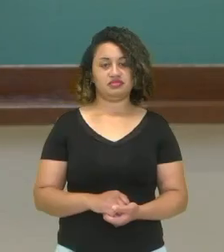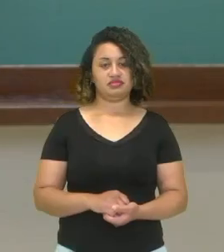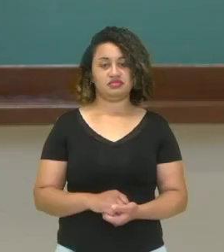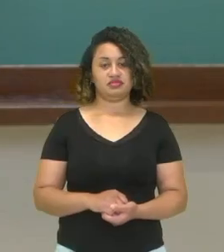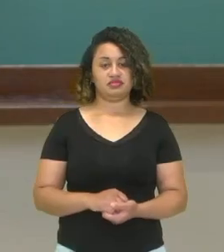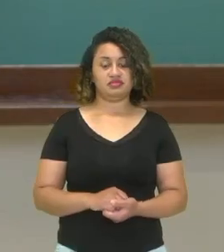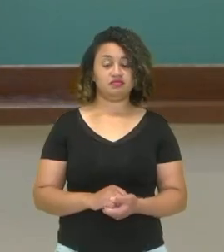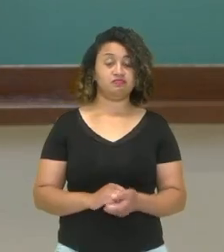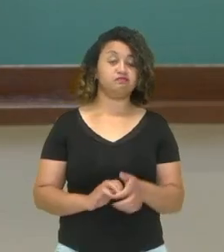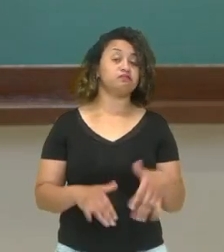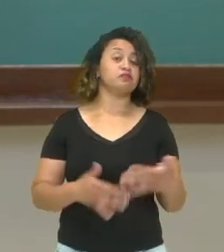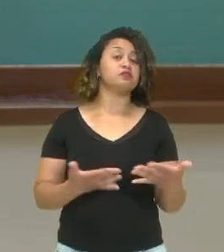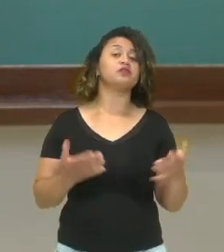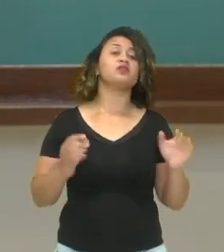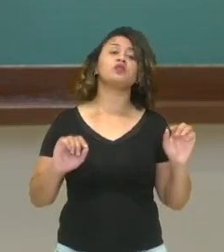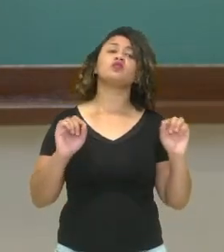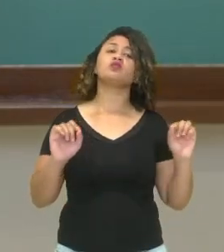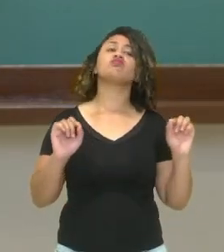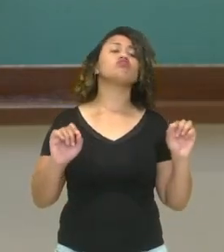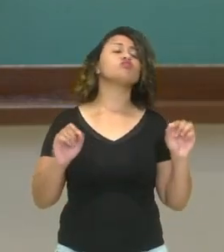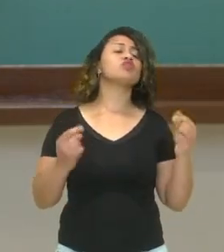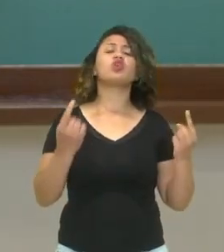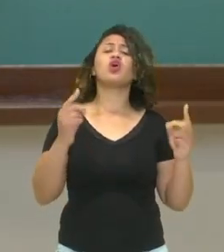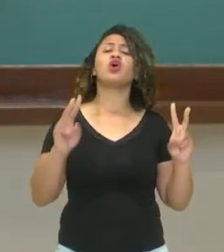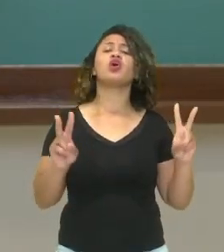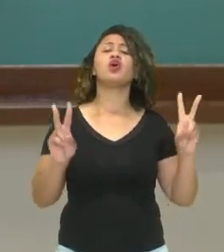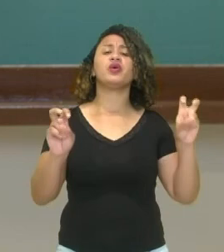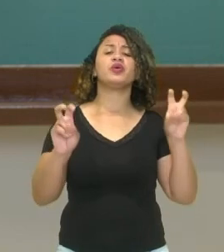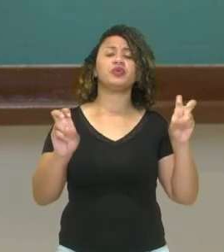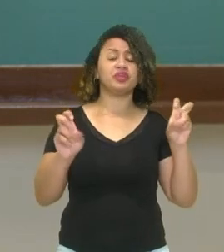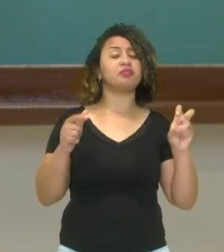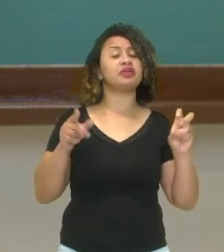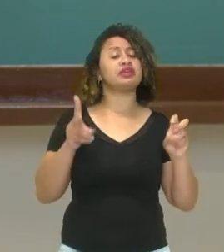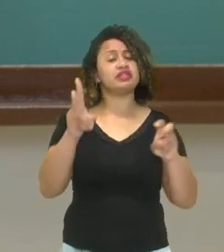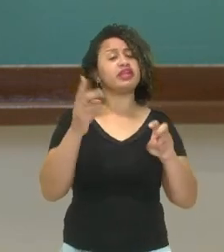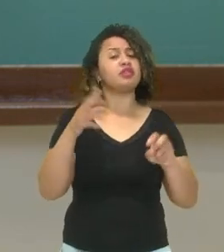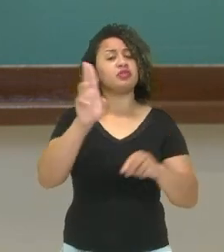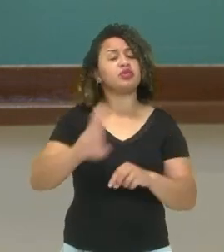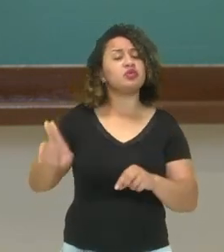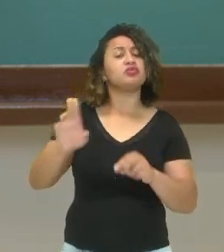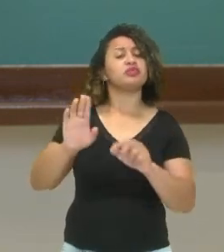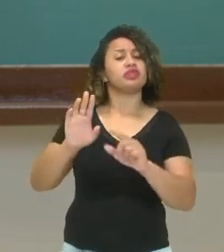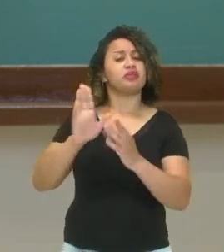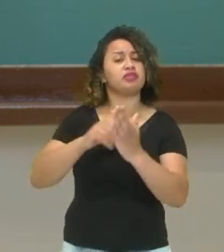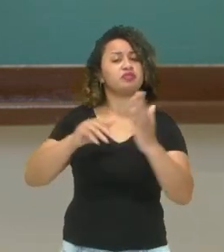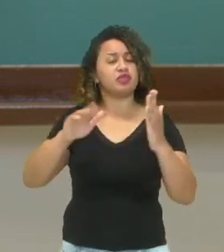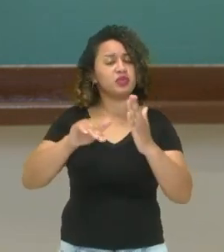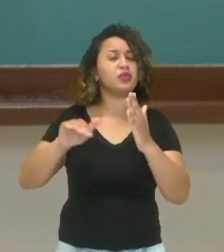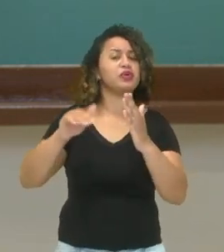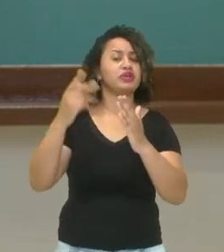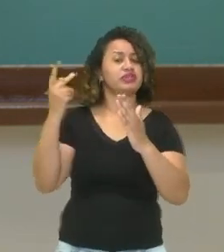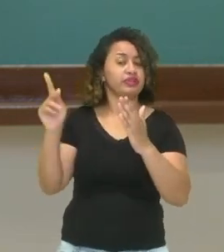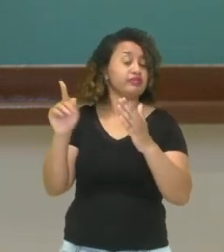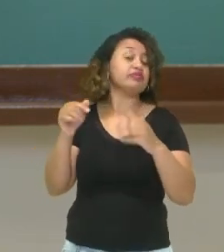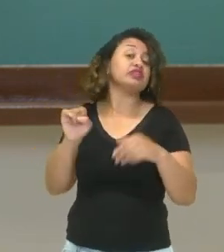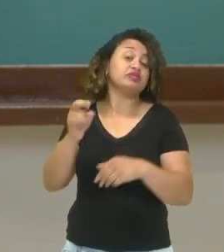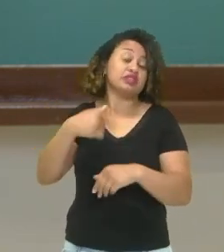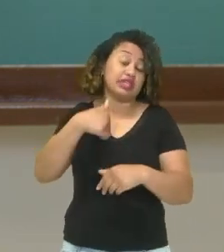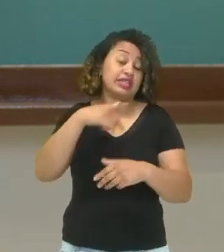Gente, voltando aqui. Então, qual é a temática mais recorrente no trabalho de Almeida Júnior? Bom, se vocês repararam no que eu